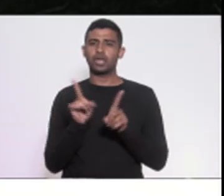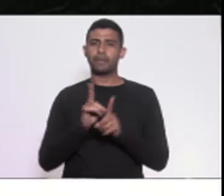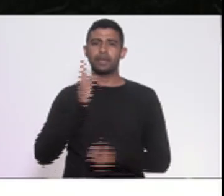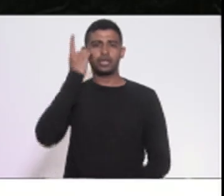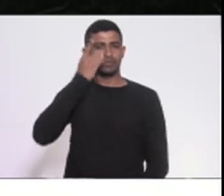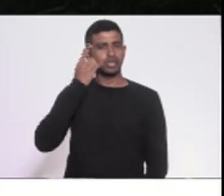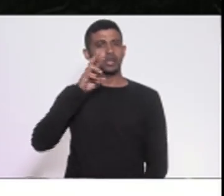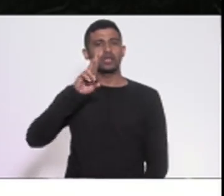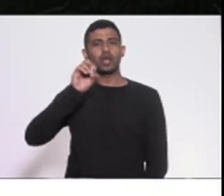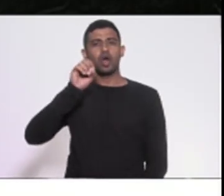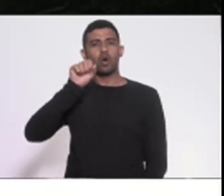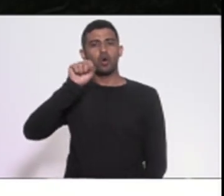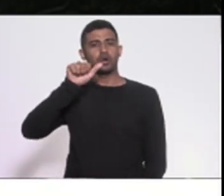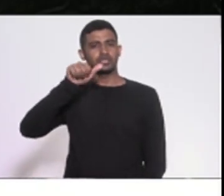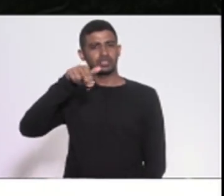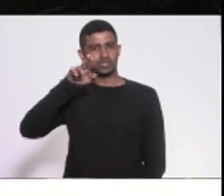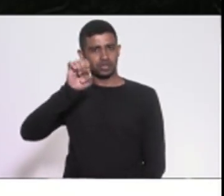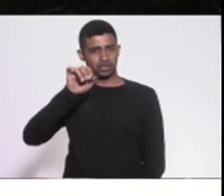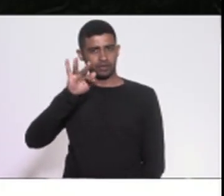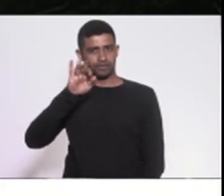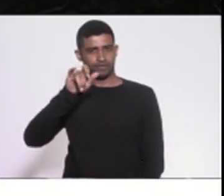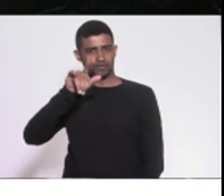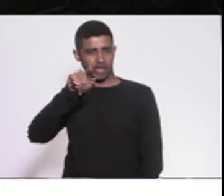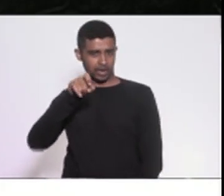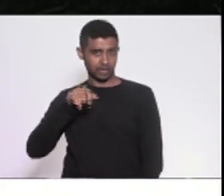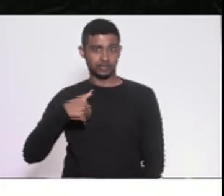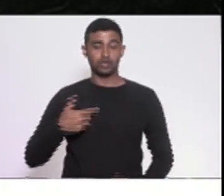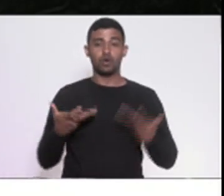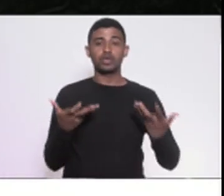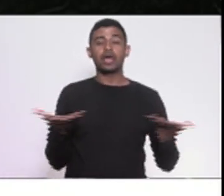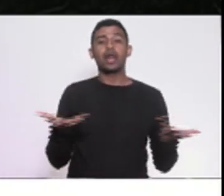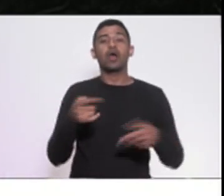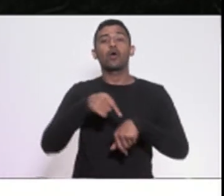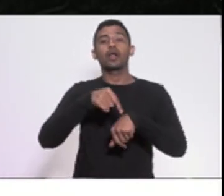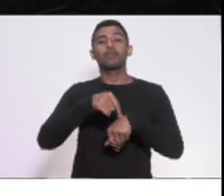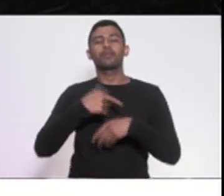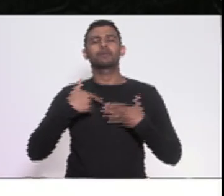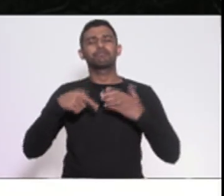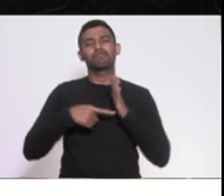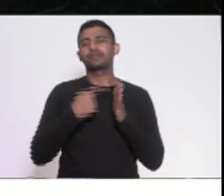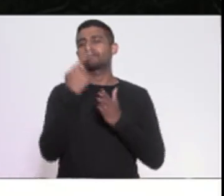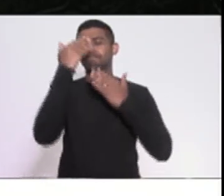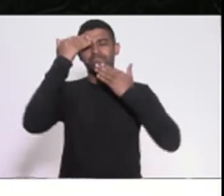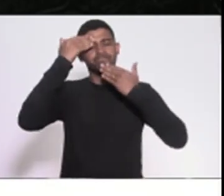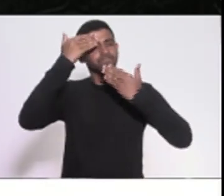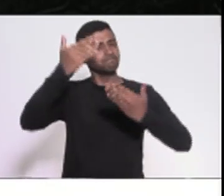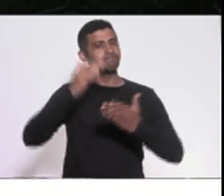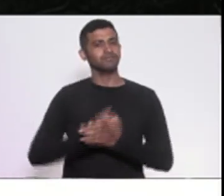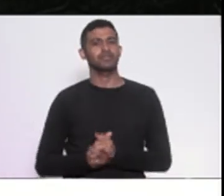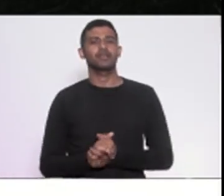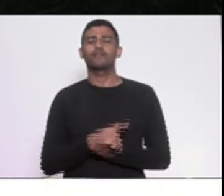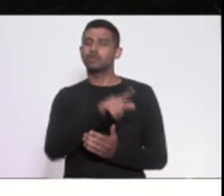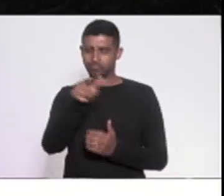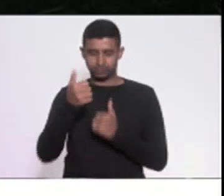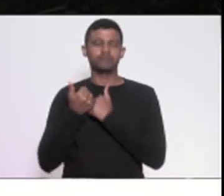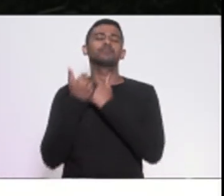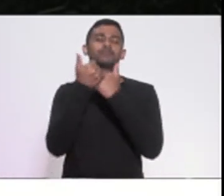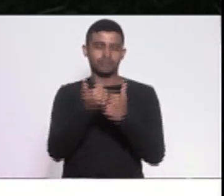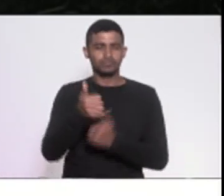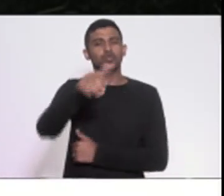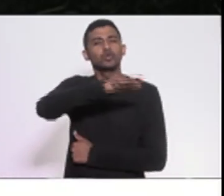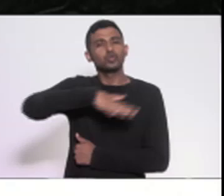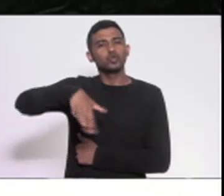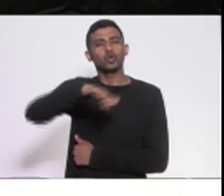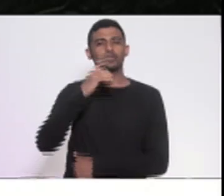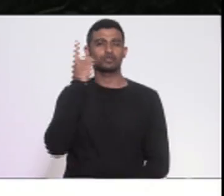Rosane Félix. Eu quero, nesse momento, em primeiro lugar, agradecer ao apoio de todos